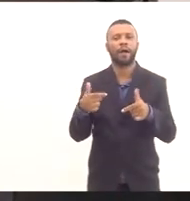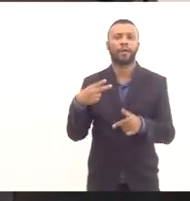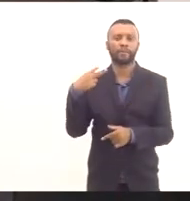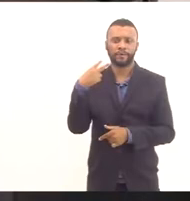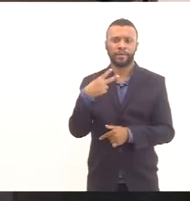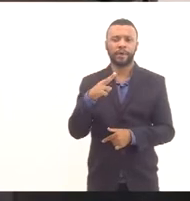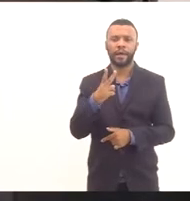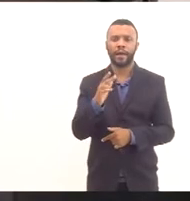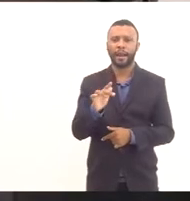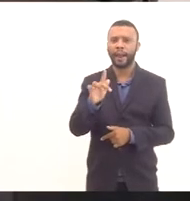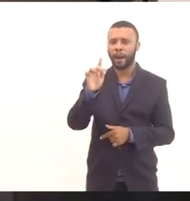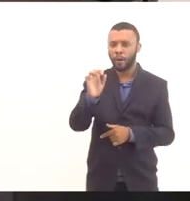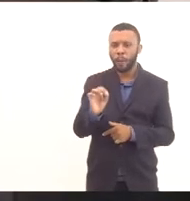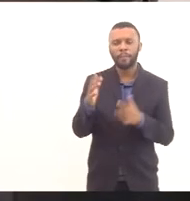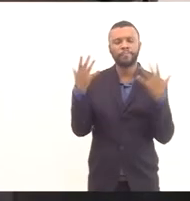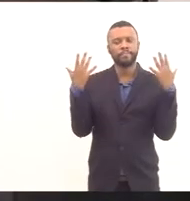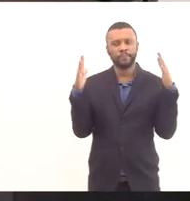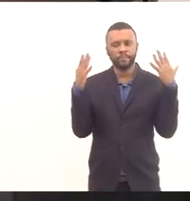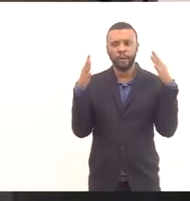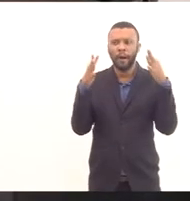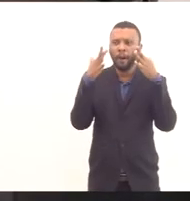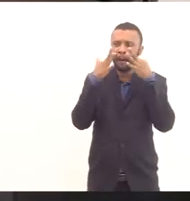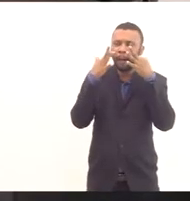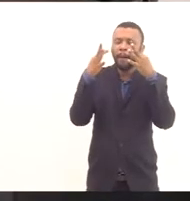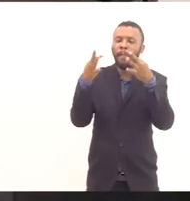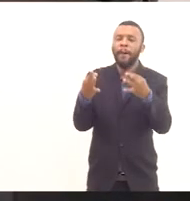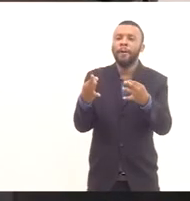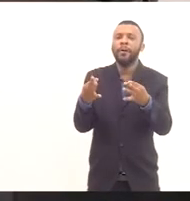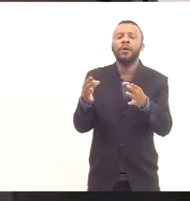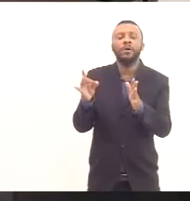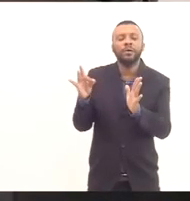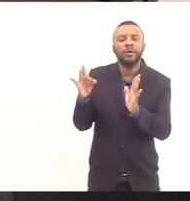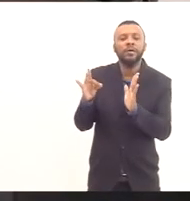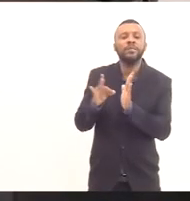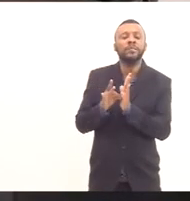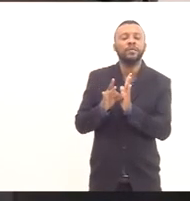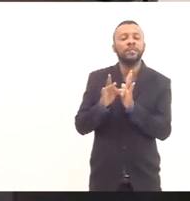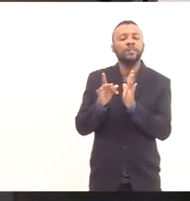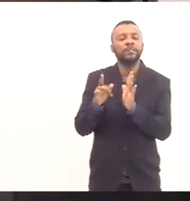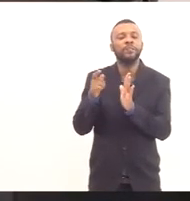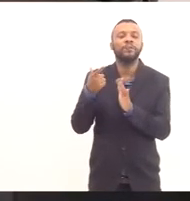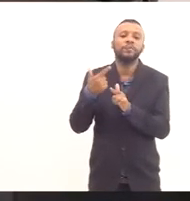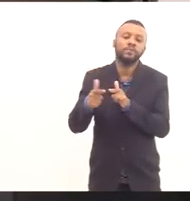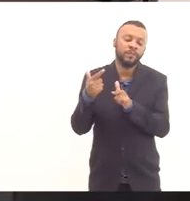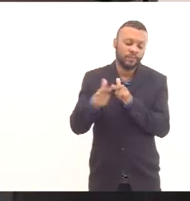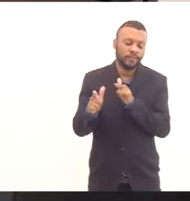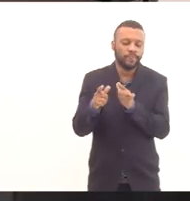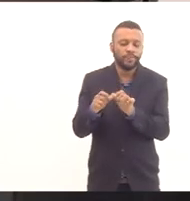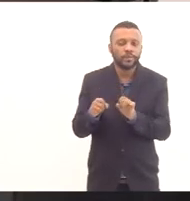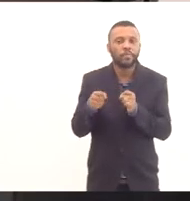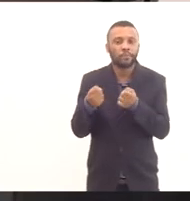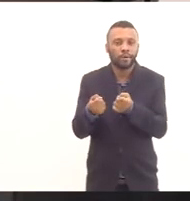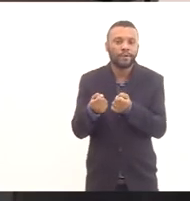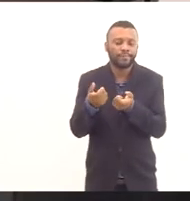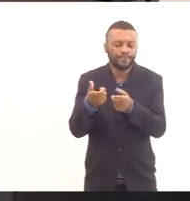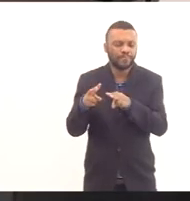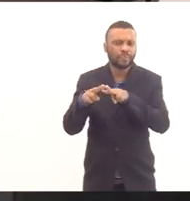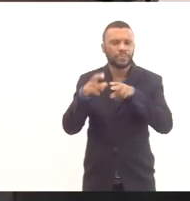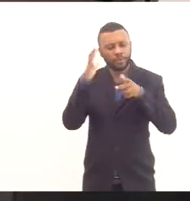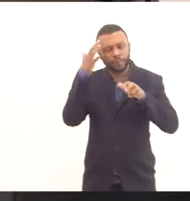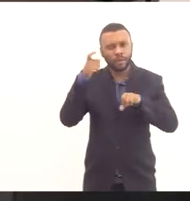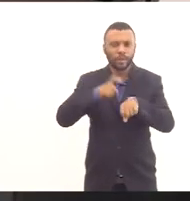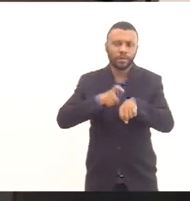Igor parabenizar e pela atenção que de fato é um problema a ser enfrentado pelo andar da Carruagem e necessário garantir